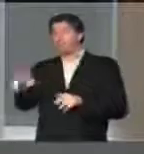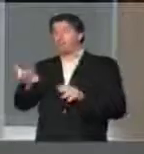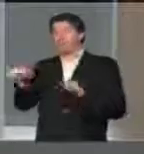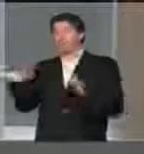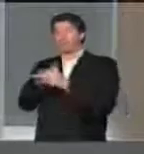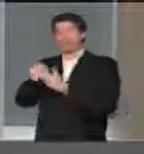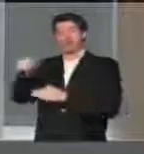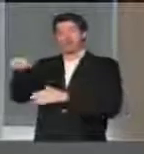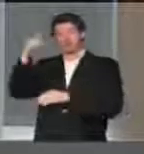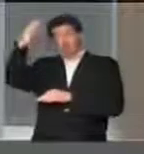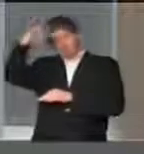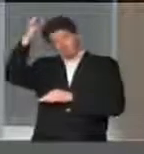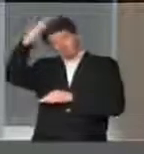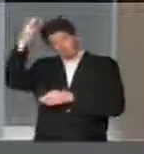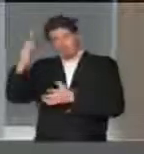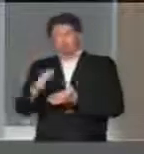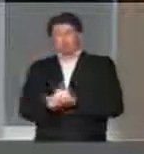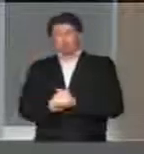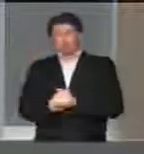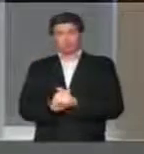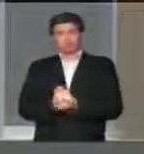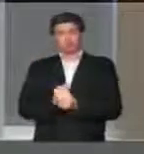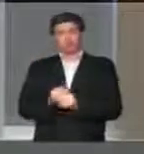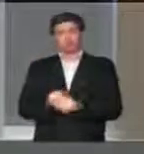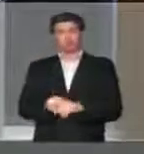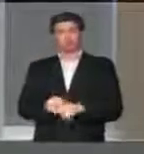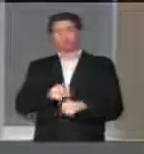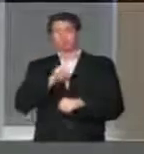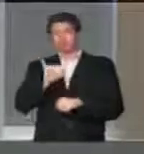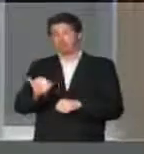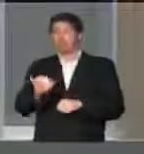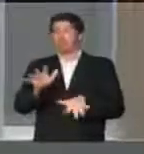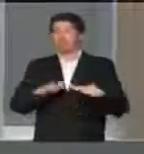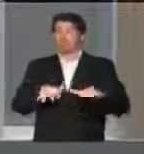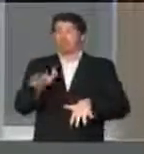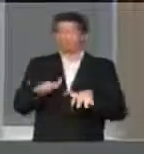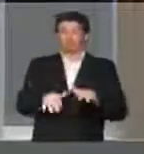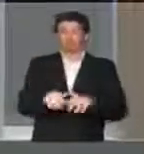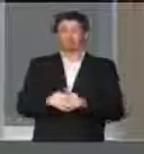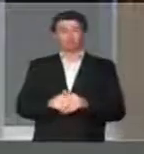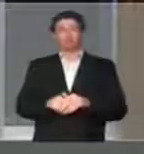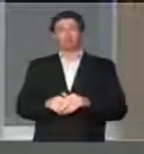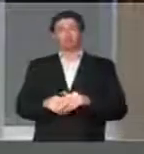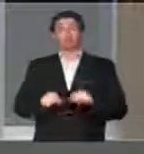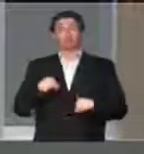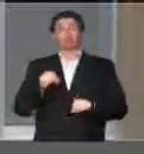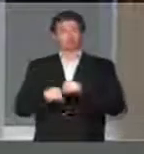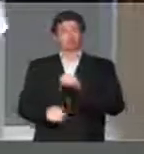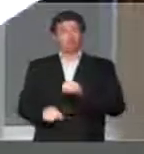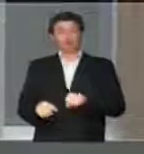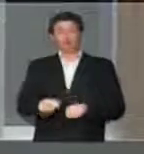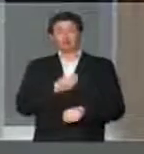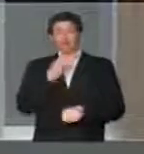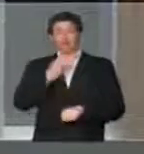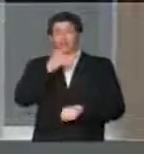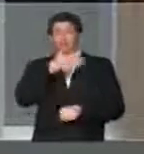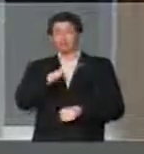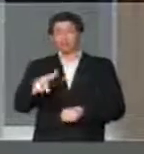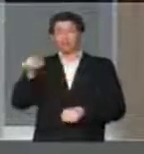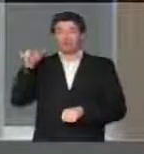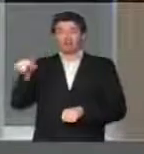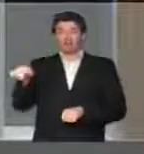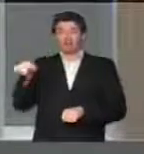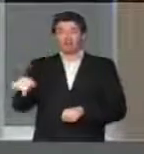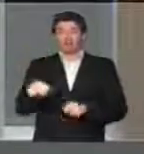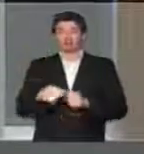ao Espírito Santo e que vai provavelmente interferir sobre a vida marinha